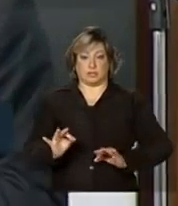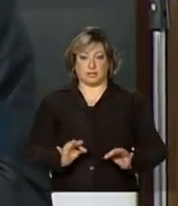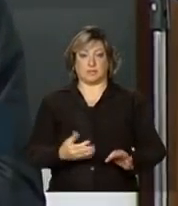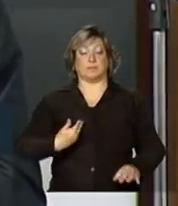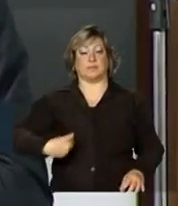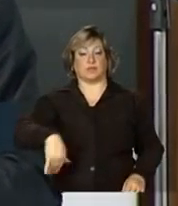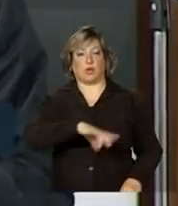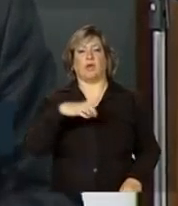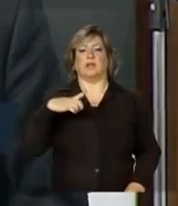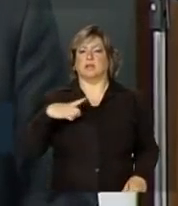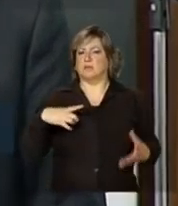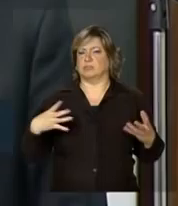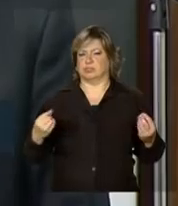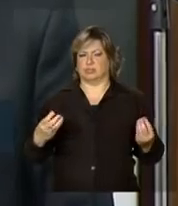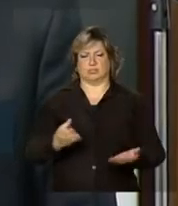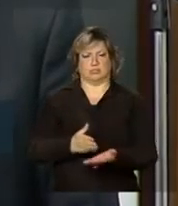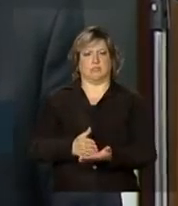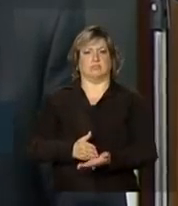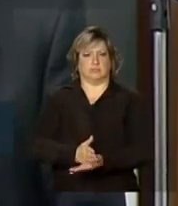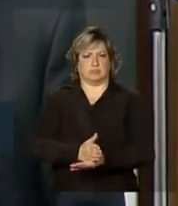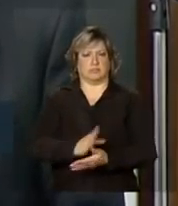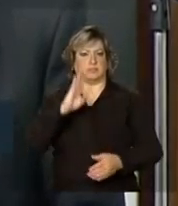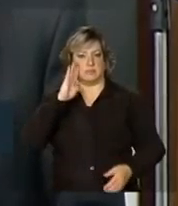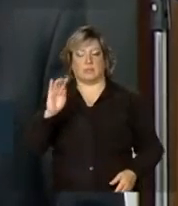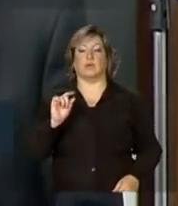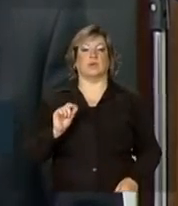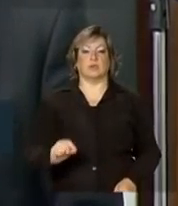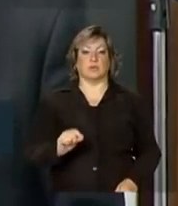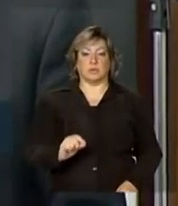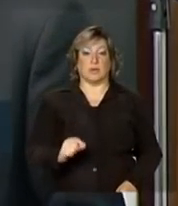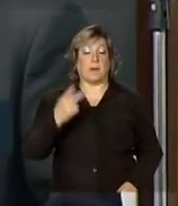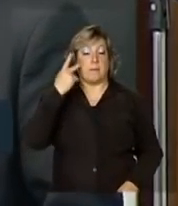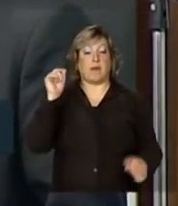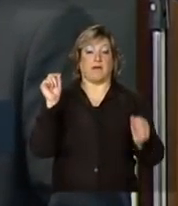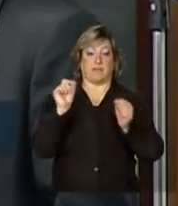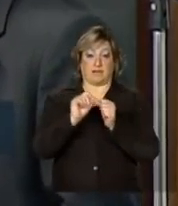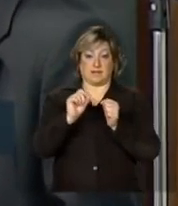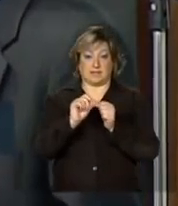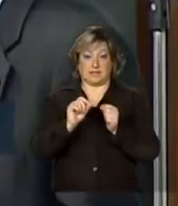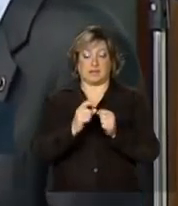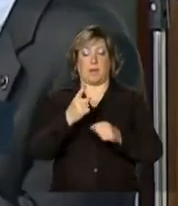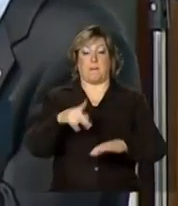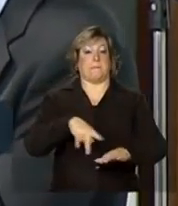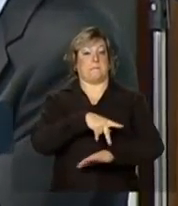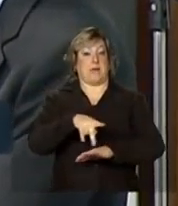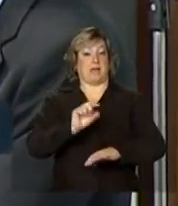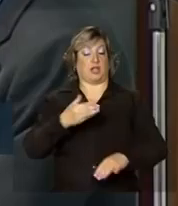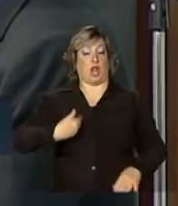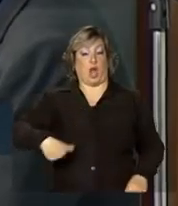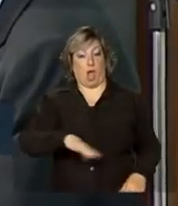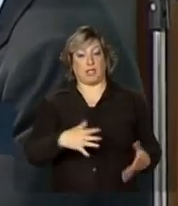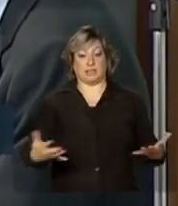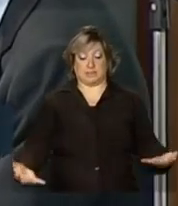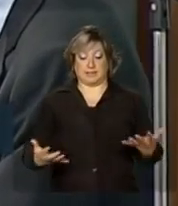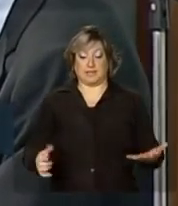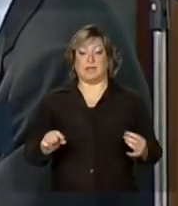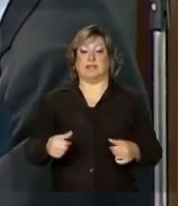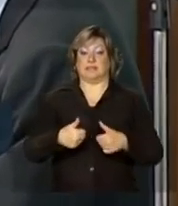estamos muito determinados de que, para construir o país que nós queremos e que nós